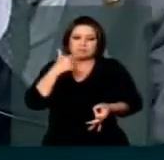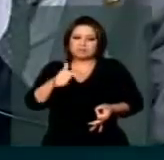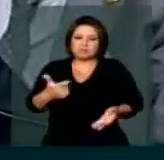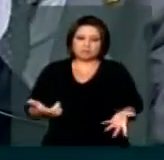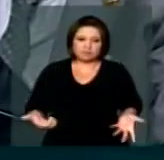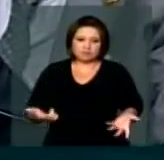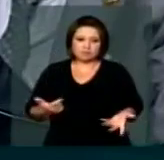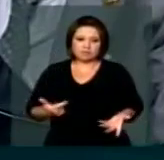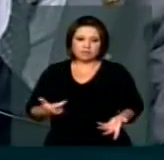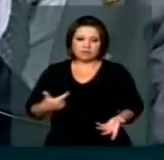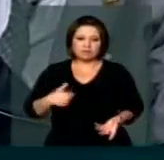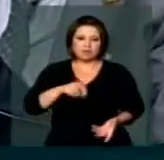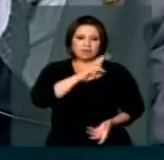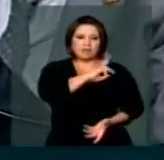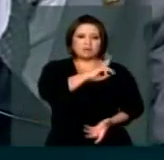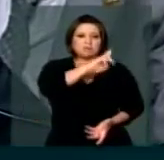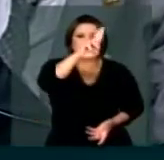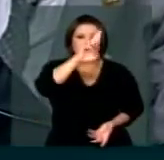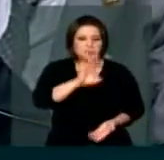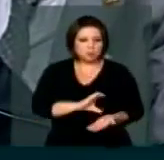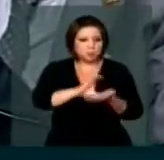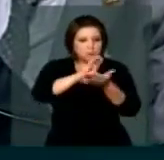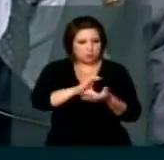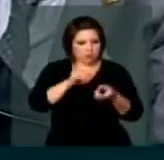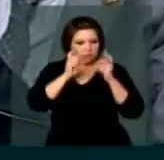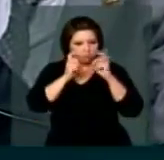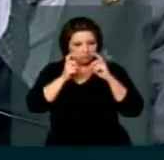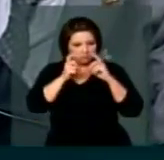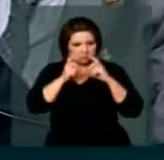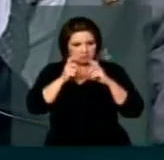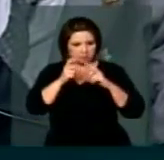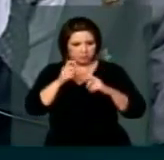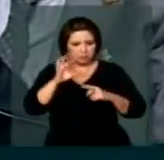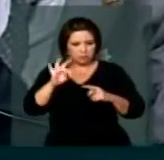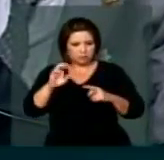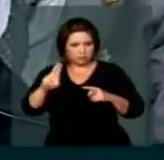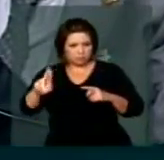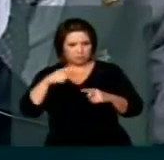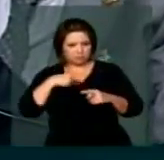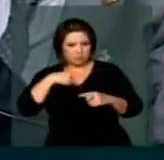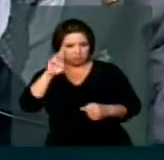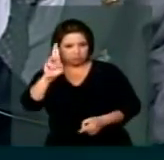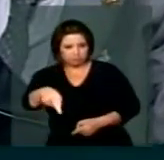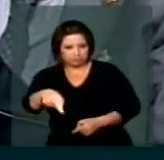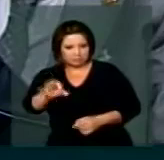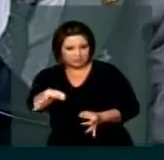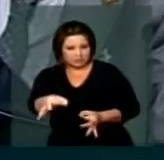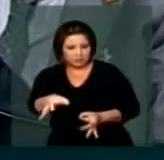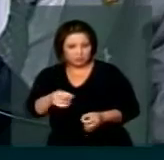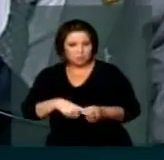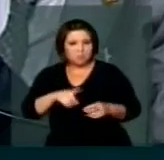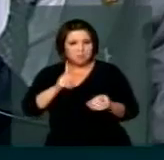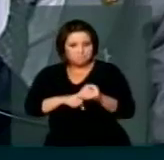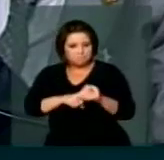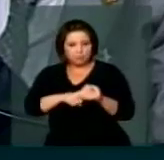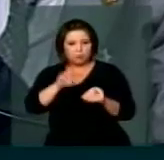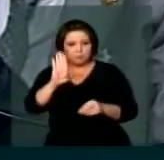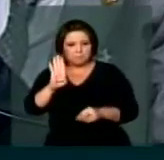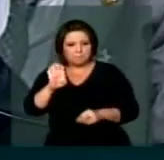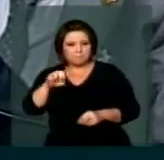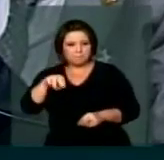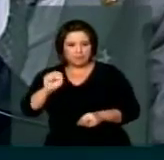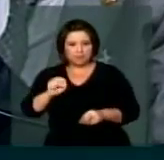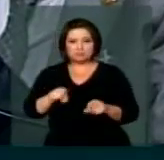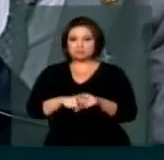Se a responsabilidade é do Conselho de Administração, vamos dizer que em tese o TCU tem a razão. É justo bloquear